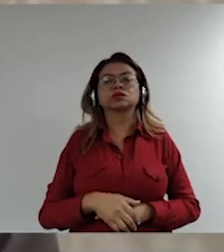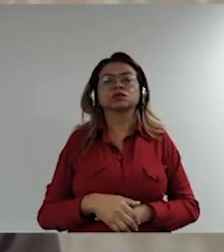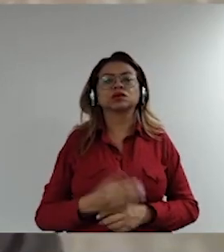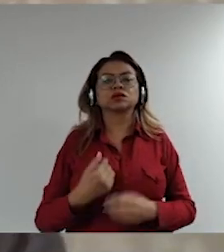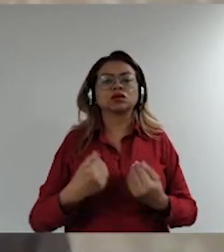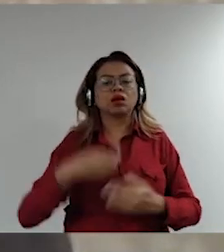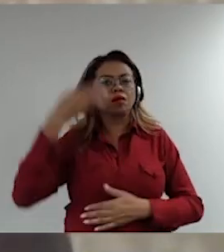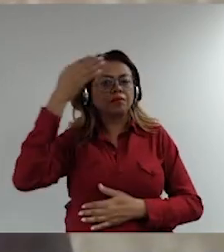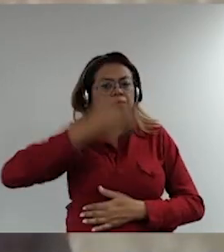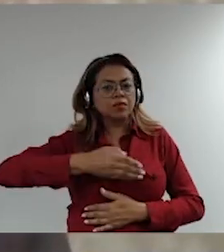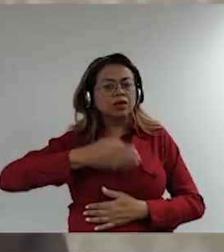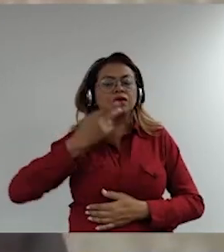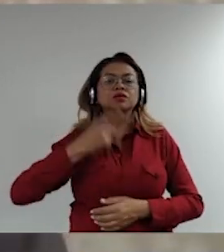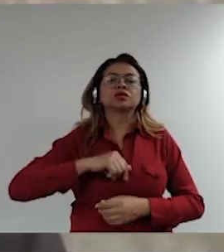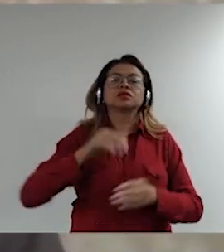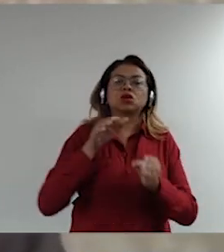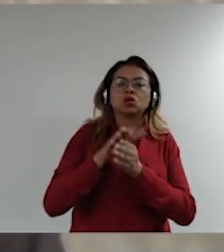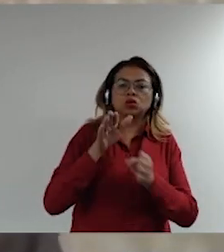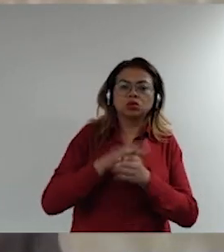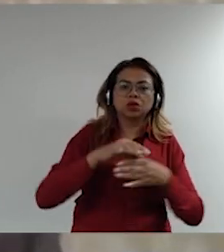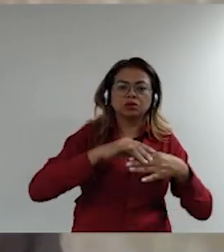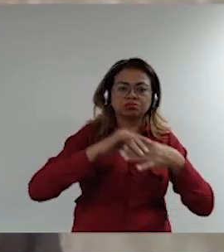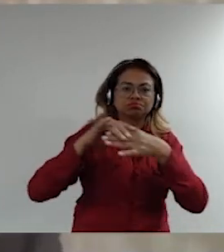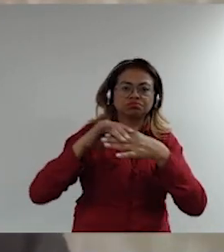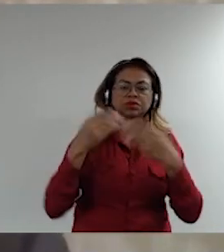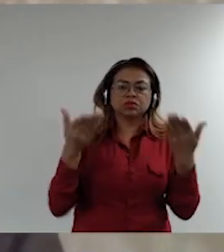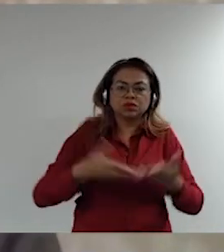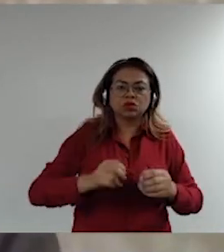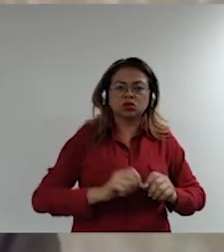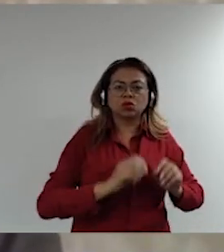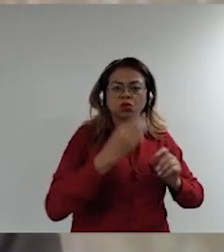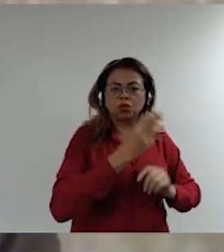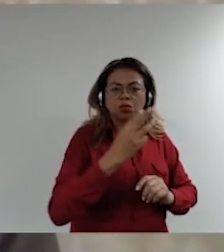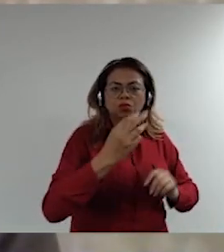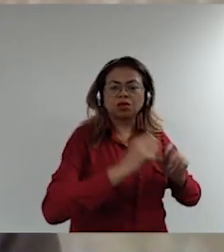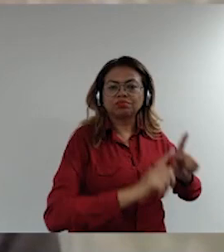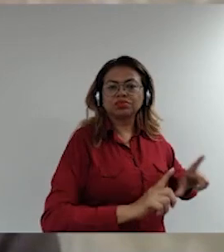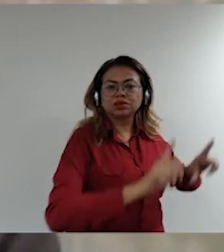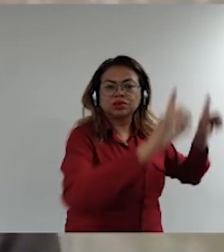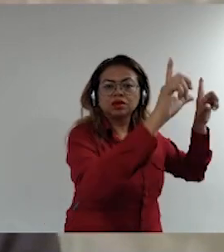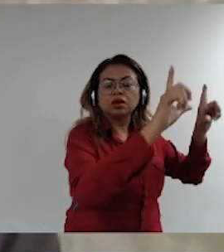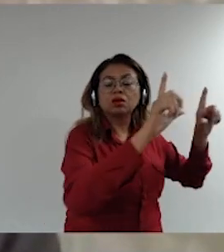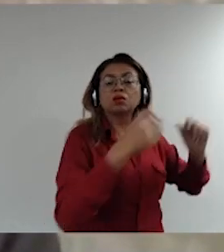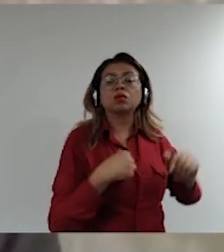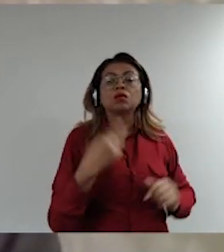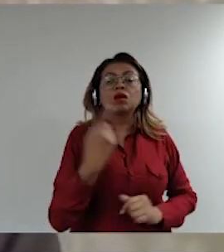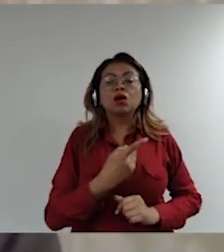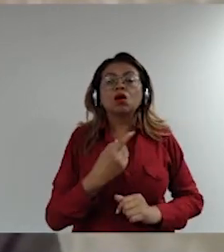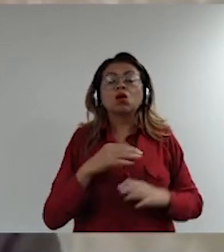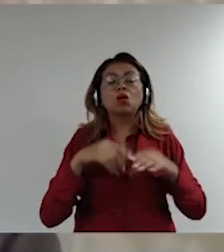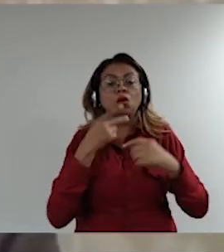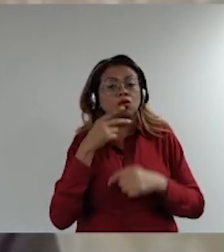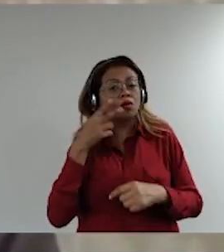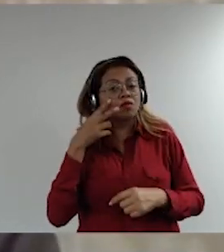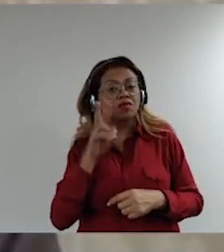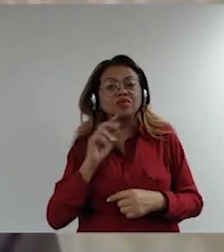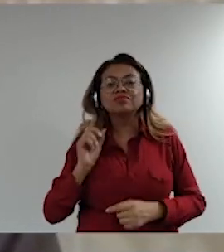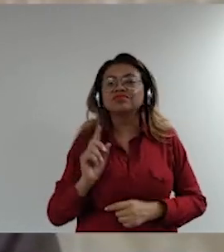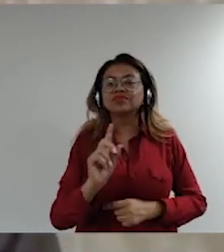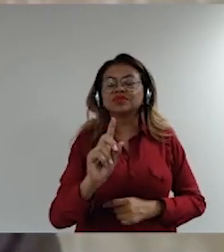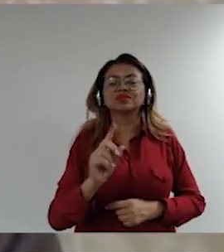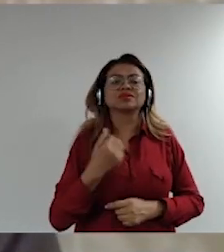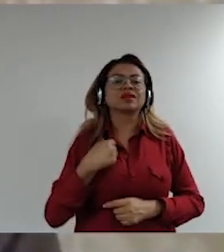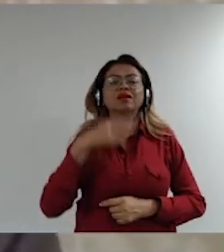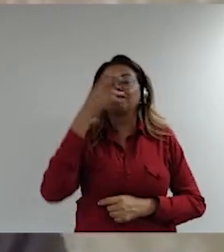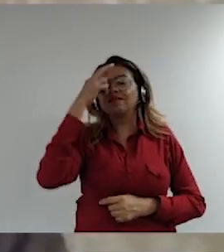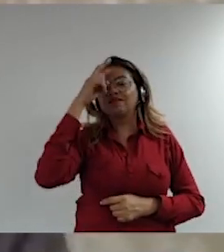a presença, o comando que dá o nosso painel. E quando vejo você, eu